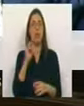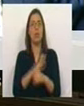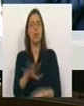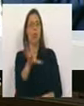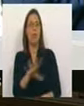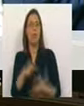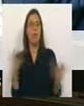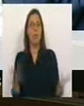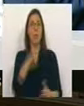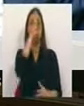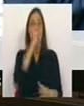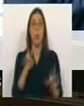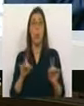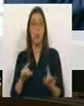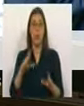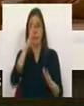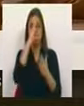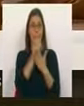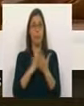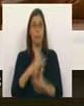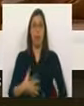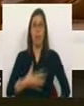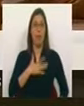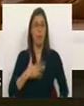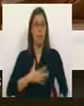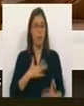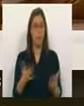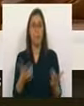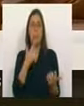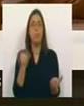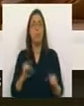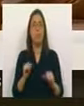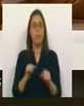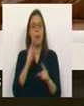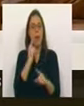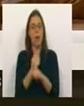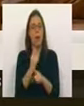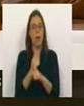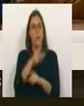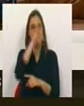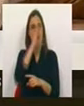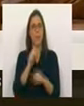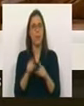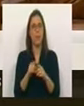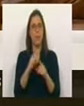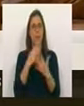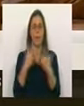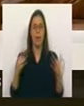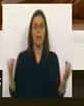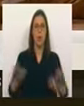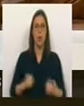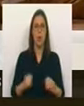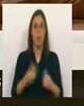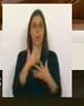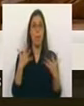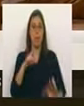modo, o Governo não soube, não quis ou não pôde reunir o tal Governo de amplo consenso e